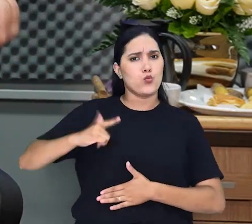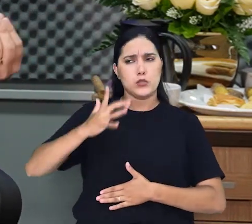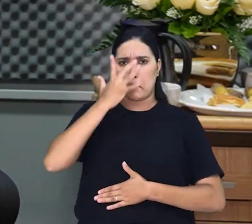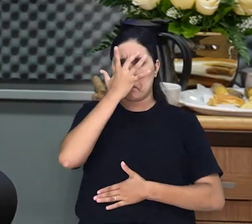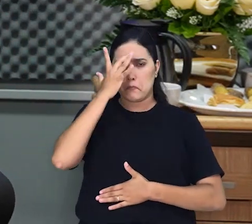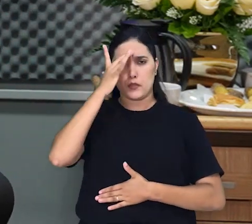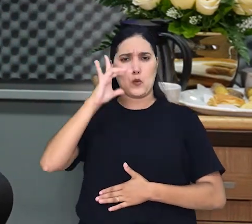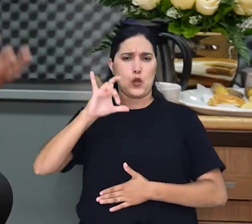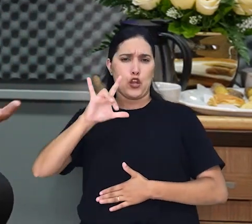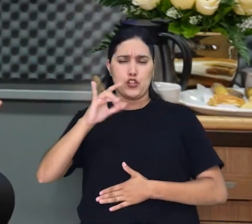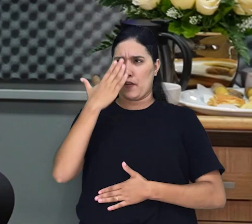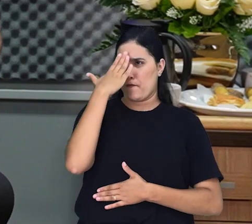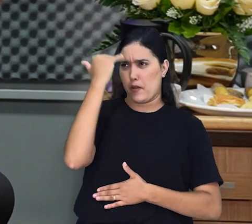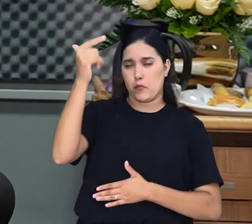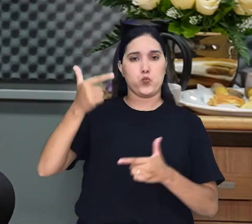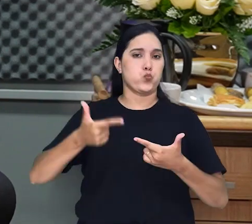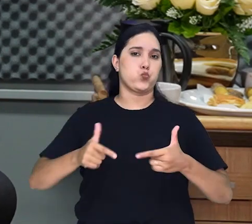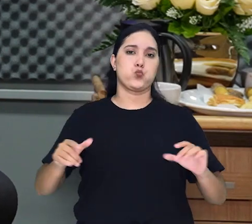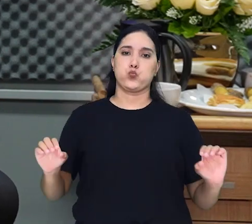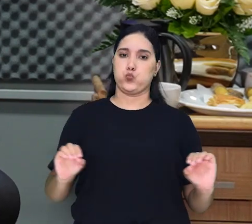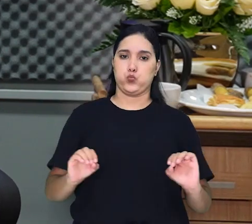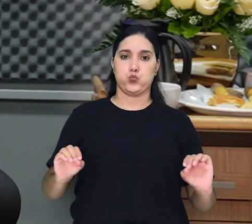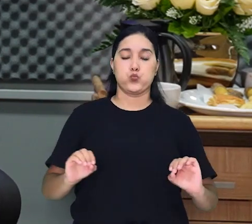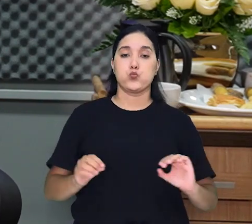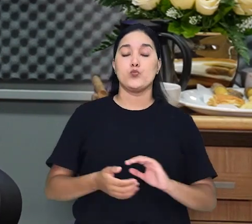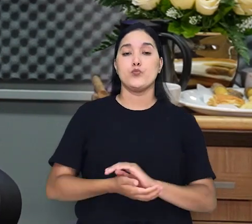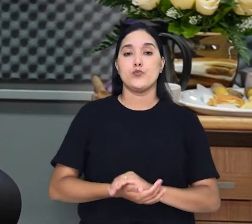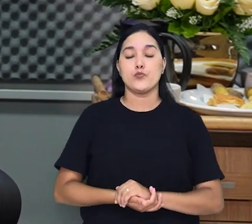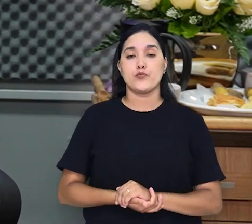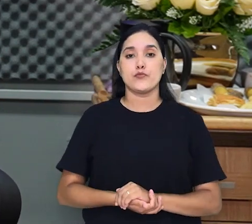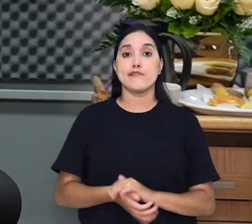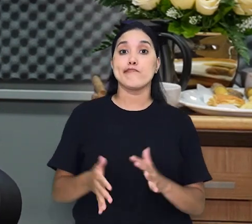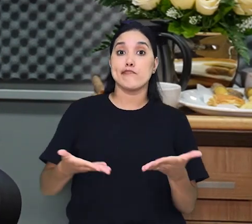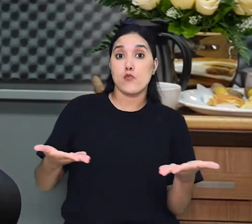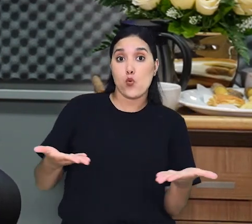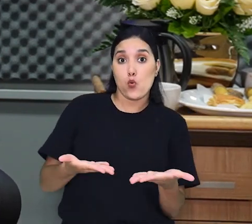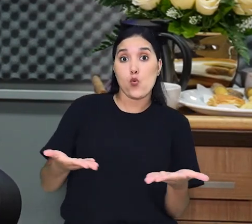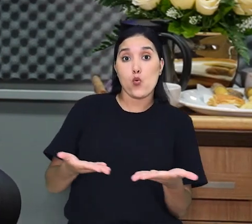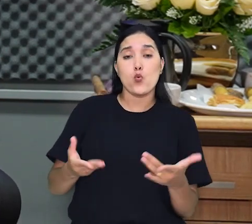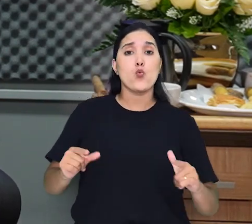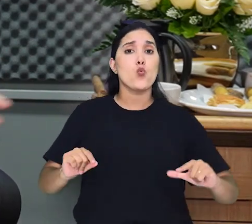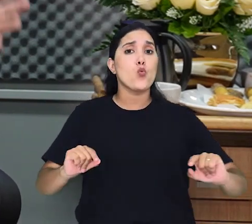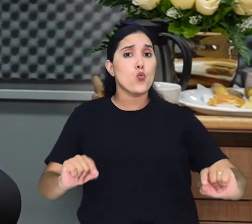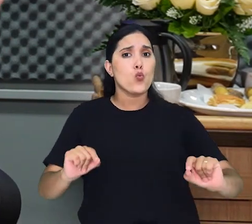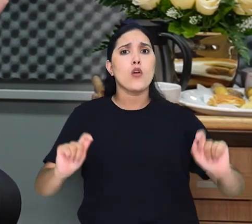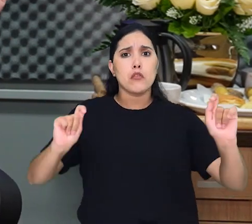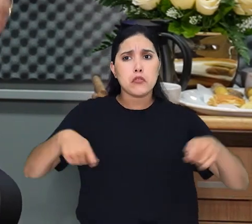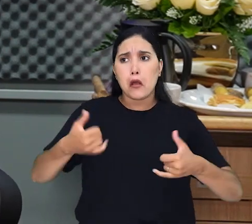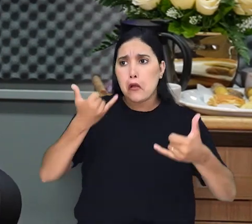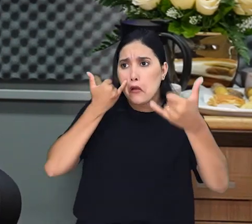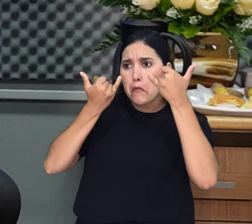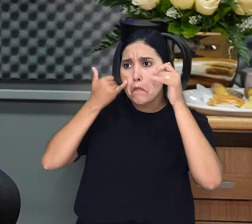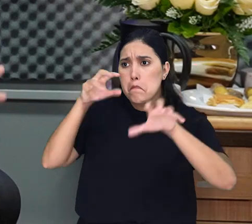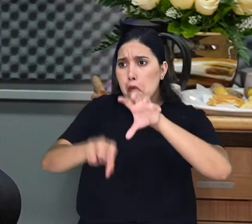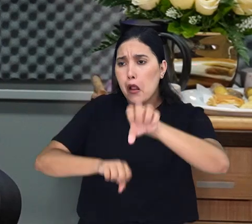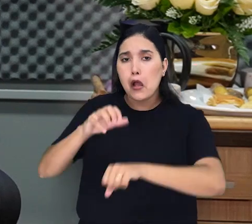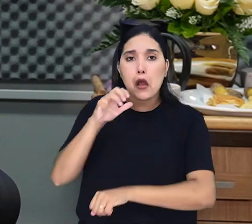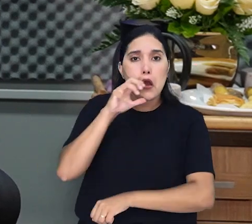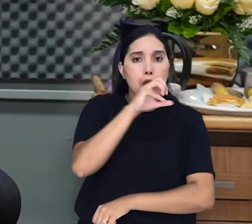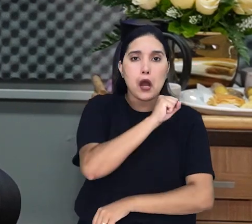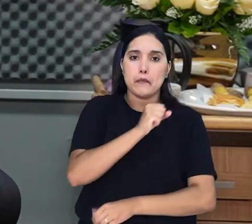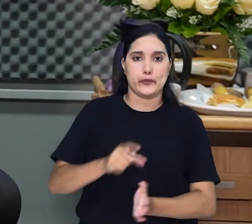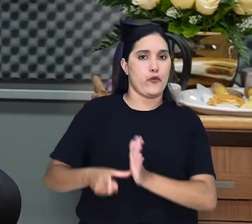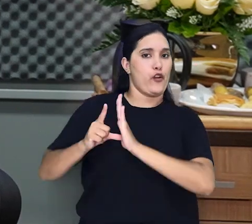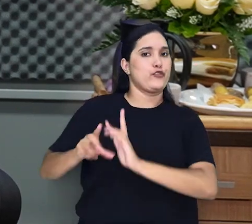buscar informações muito rápidas e antigamente não. Então, eu fui aprendendo, o pouquinho que eu sabia eu não